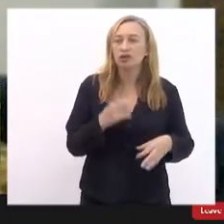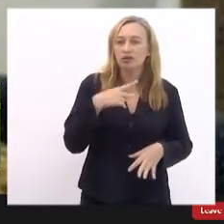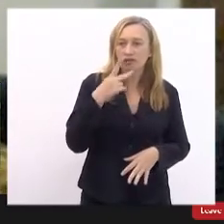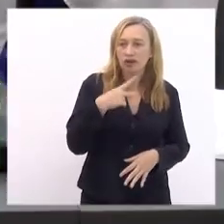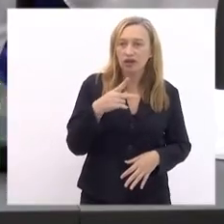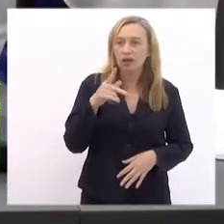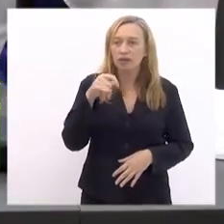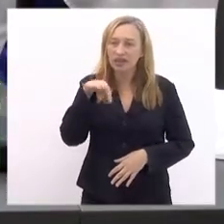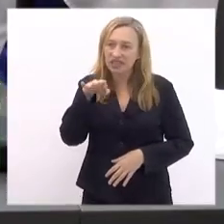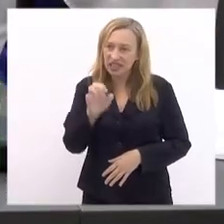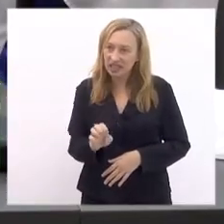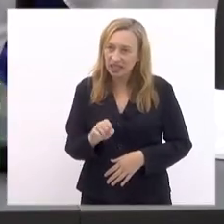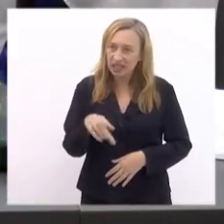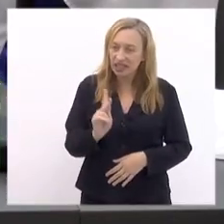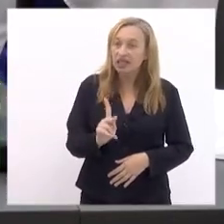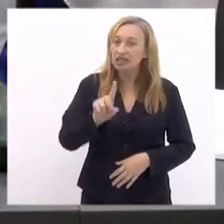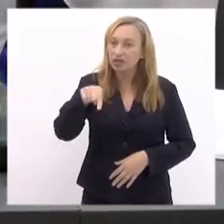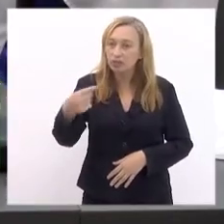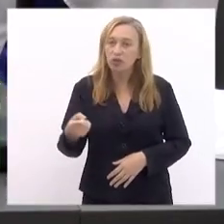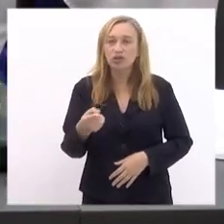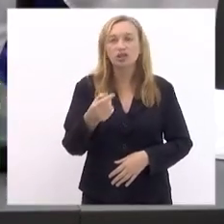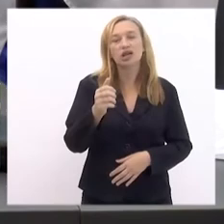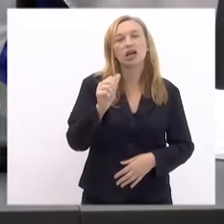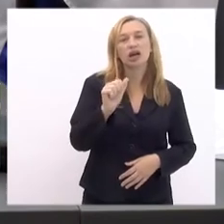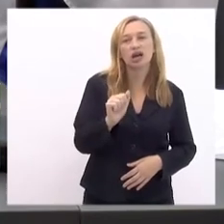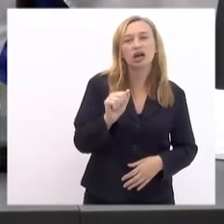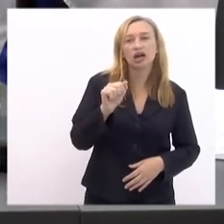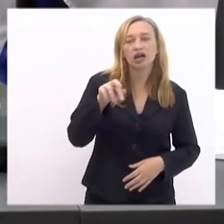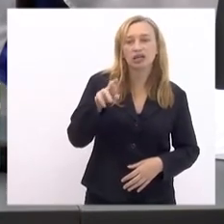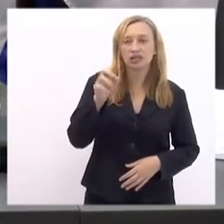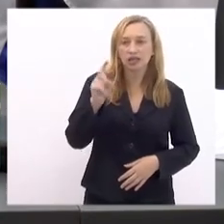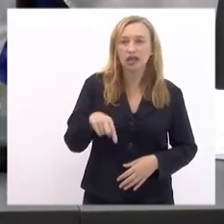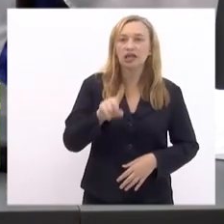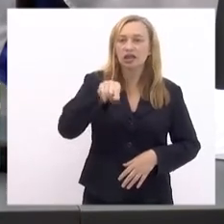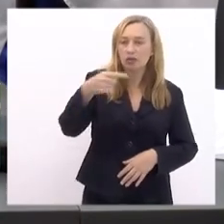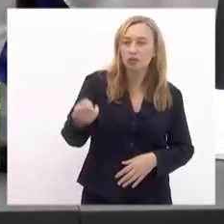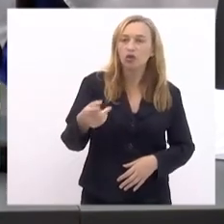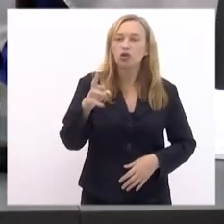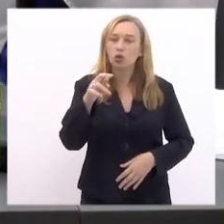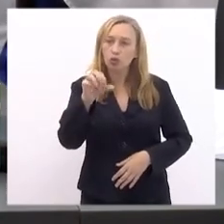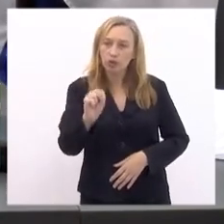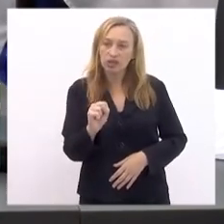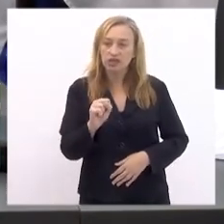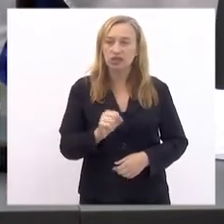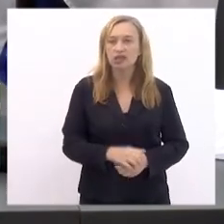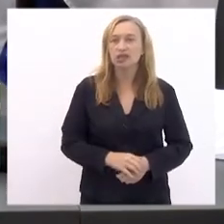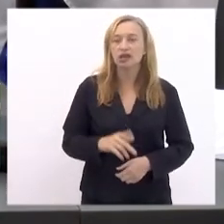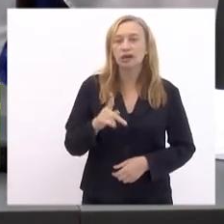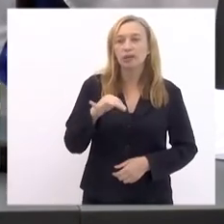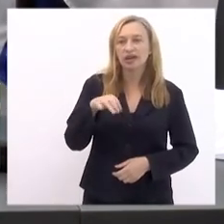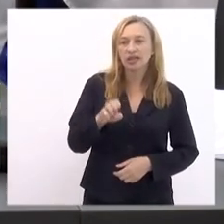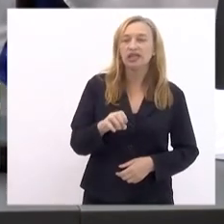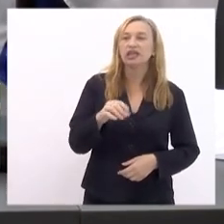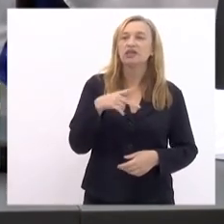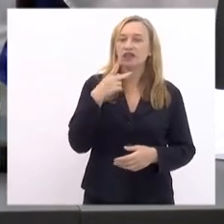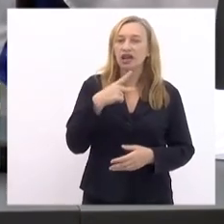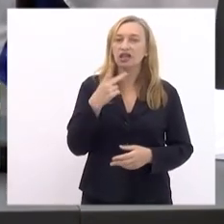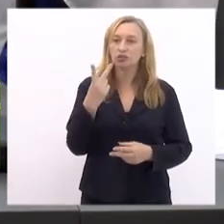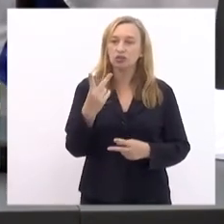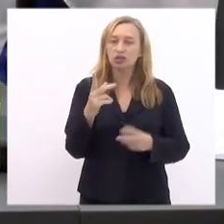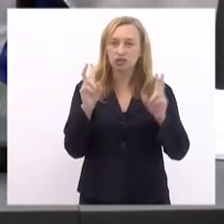ao Patrick Weber e depois ao André e ao Rubens, se quiser se manifestar ainda também. Mas, Patrick, no seu caso, eu queria acrescentar duas